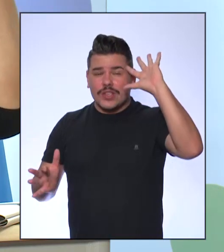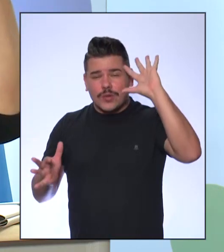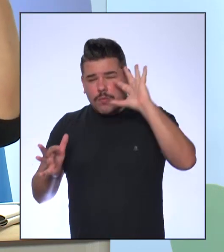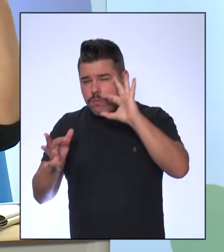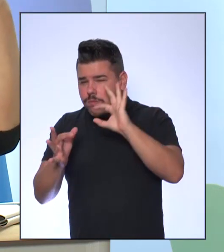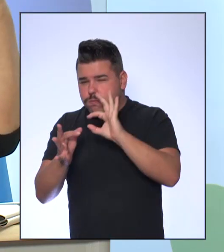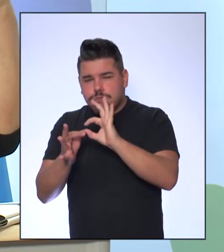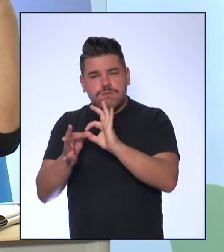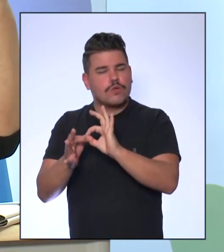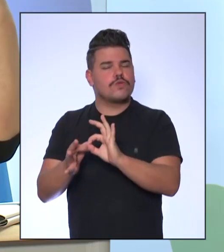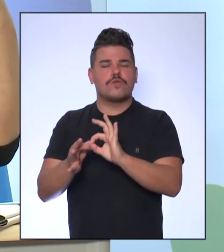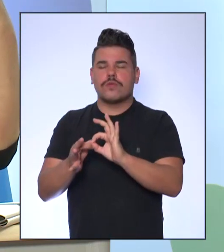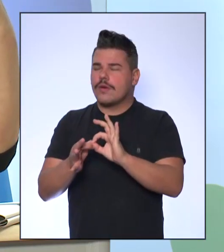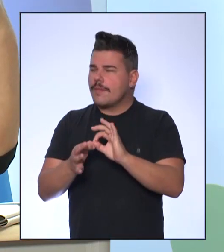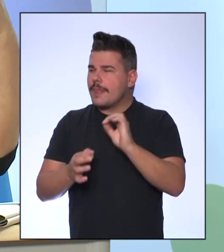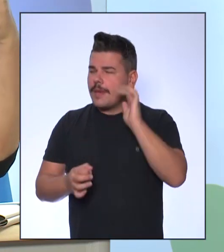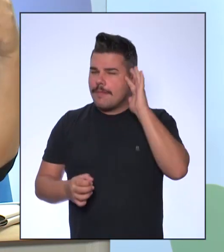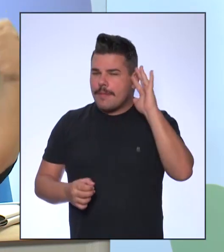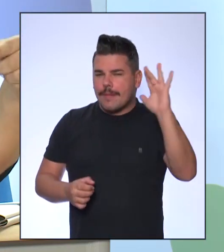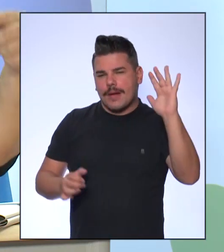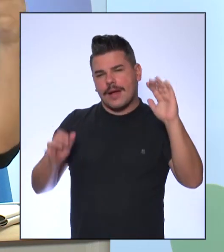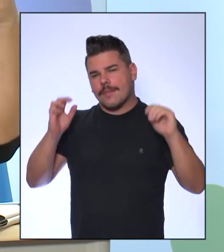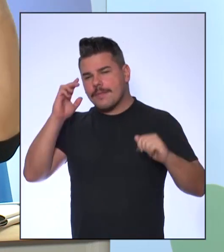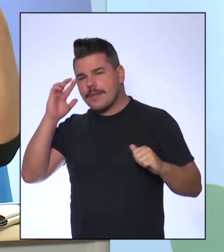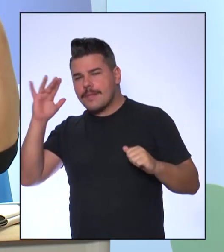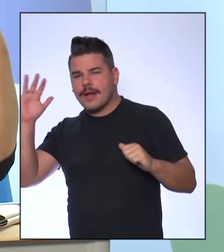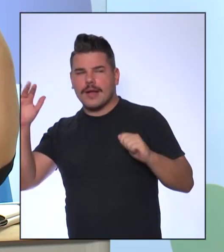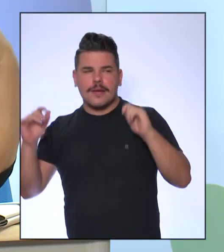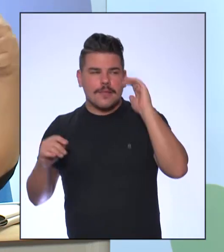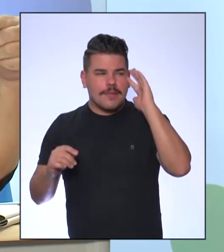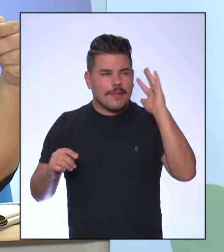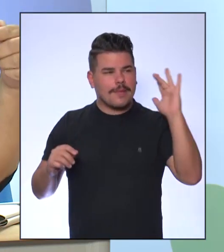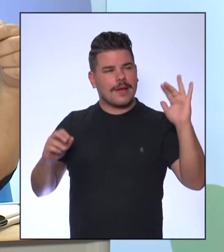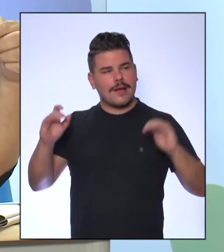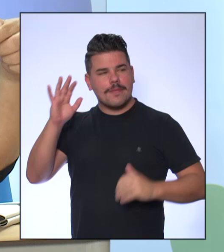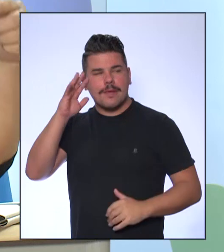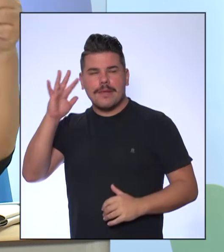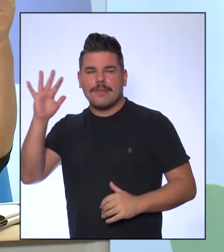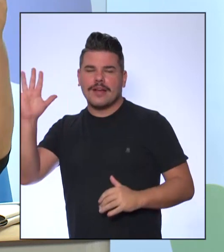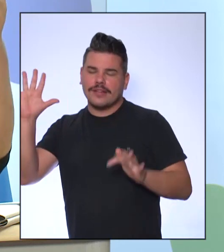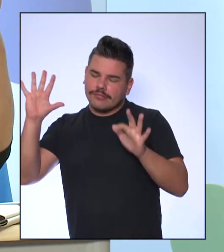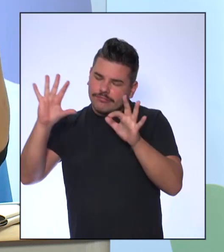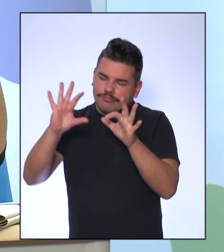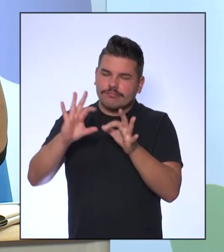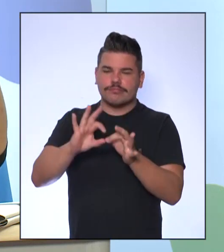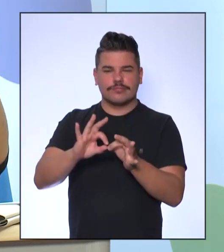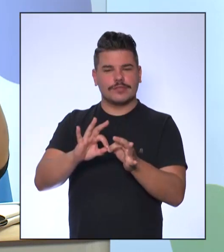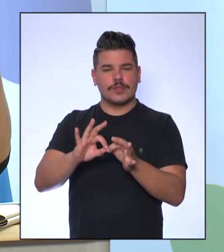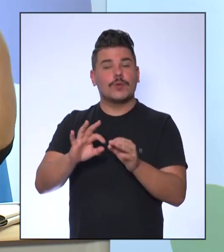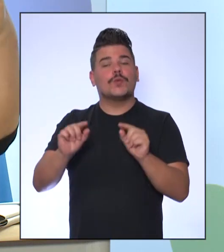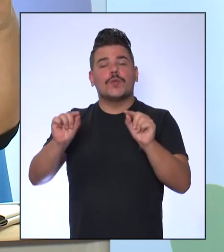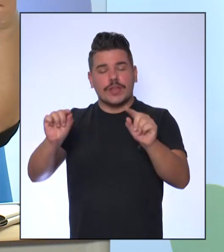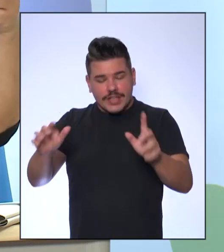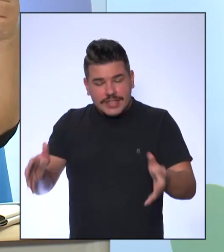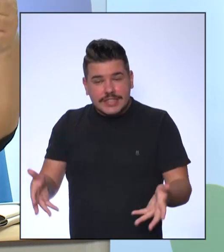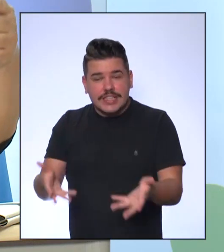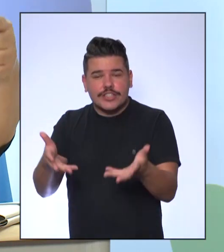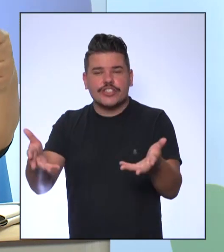aquelas perspectivas filosóficas, né? Visão de mundo, o que nos une